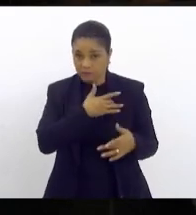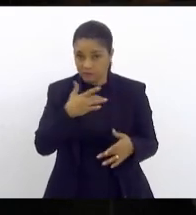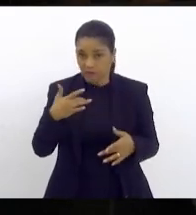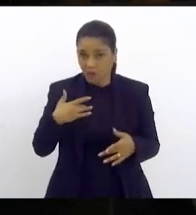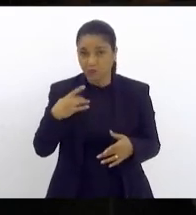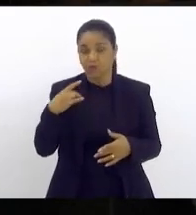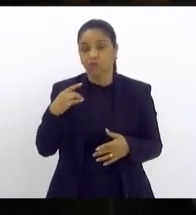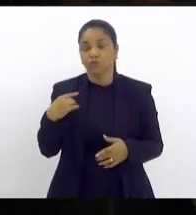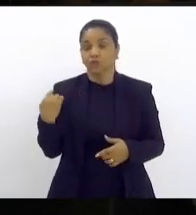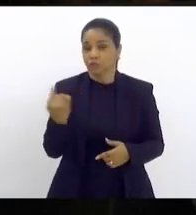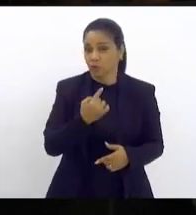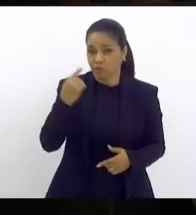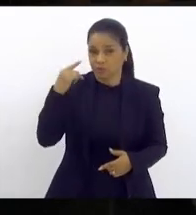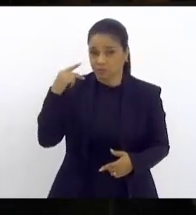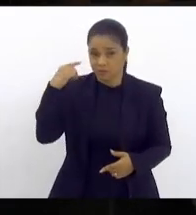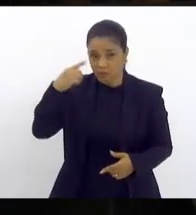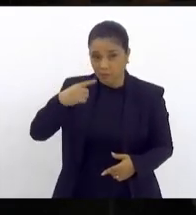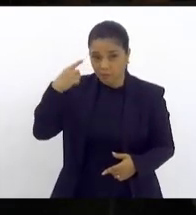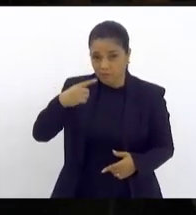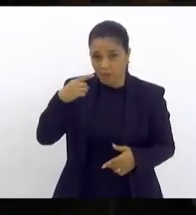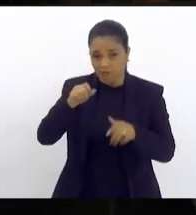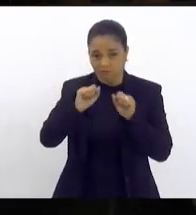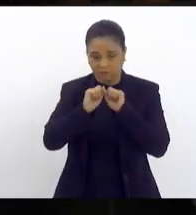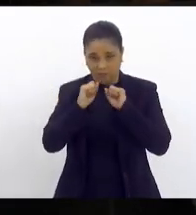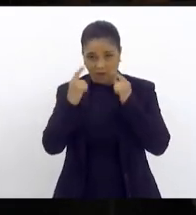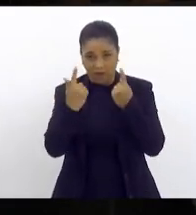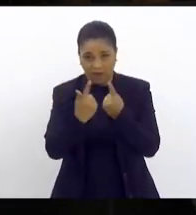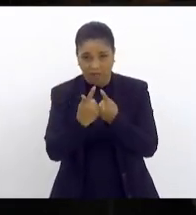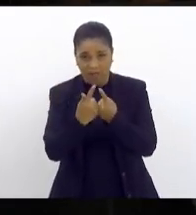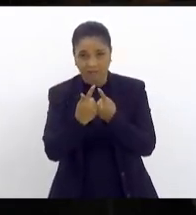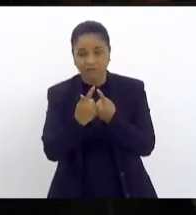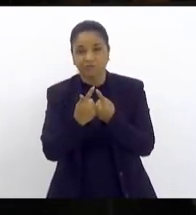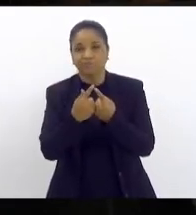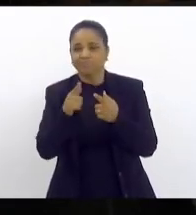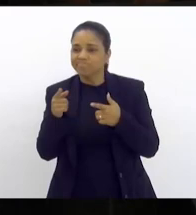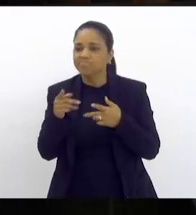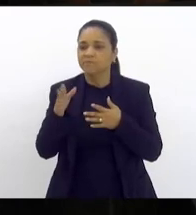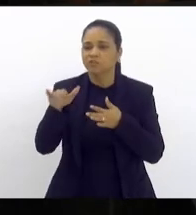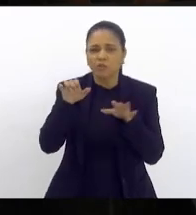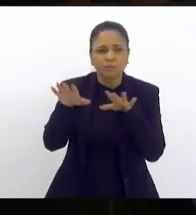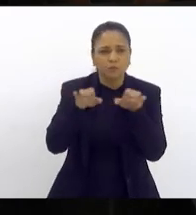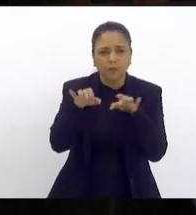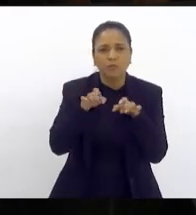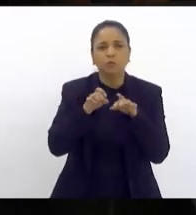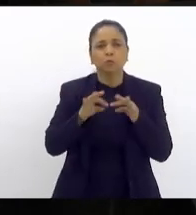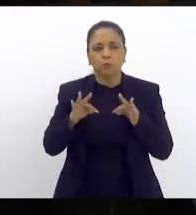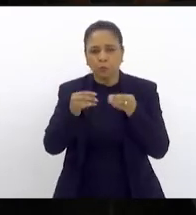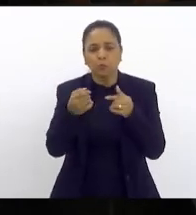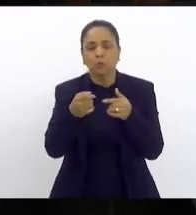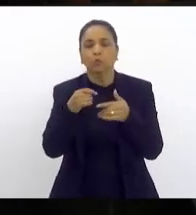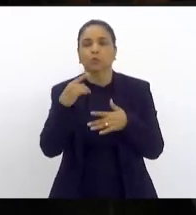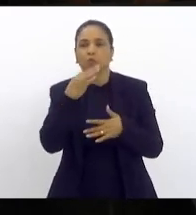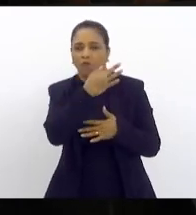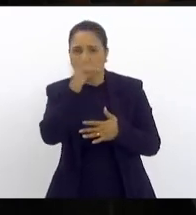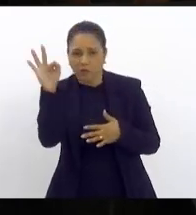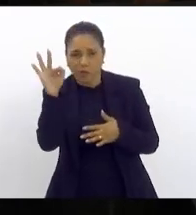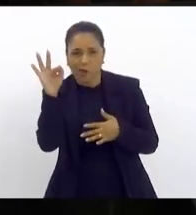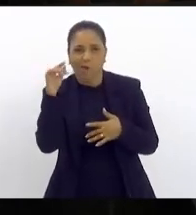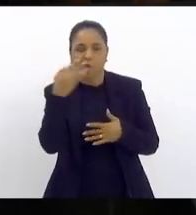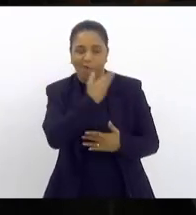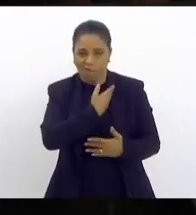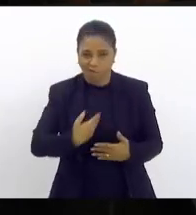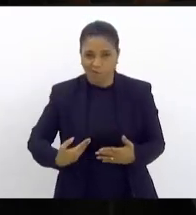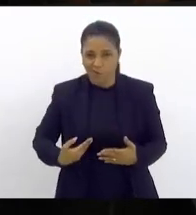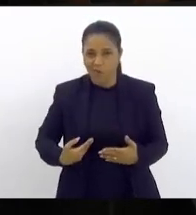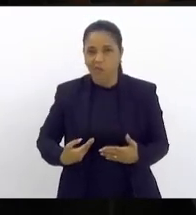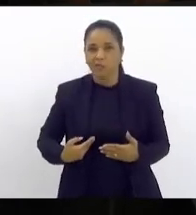deputados estaduais aqui da alerj que a gente tem que mobilizar nossos companheiros da bancada Federal é passando